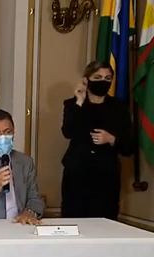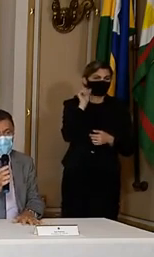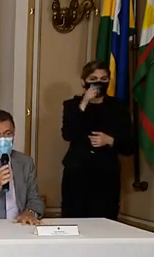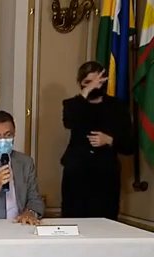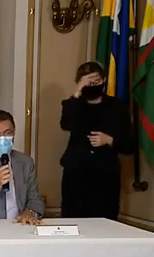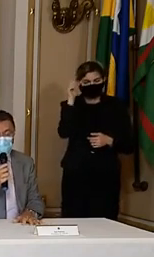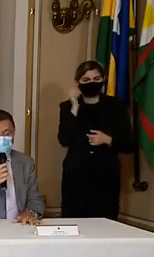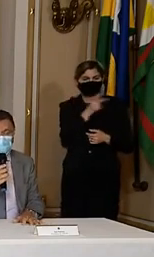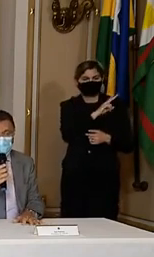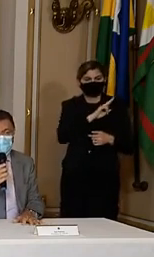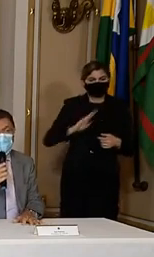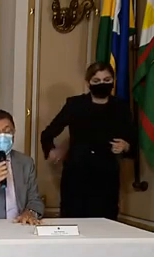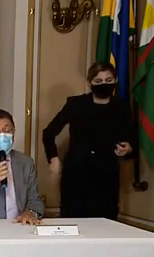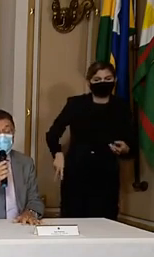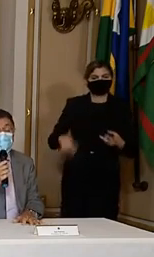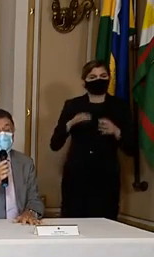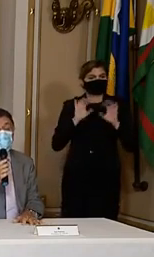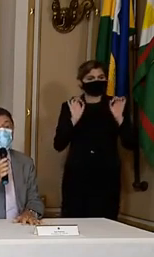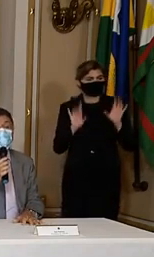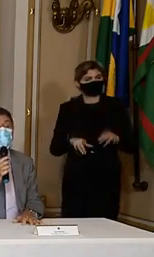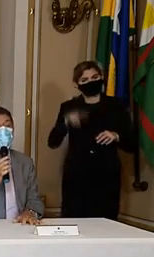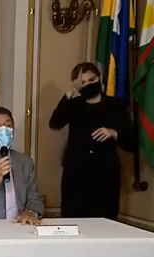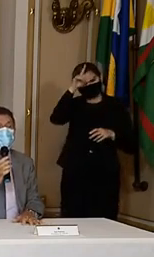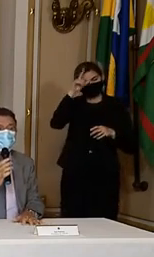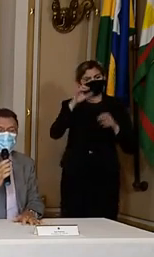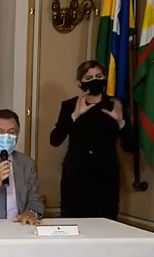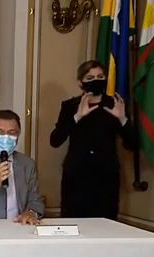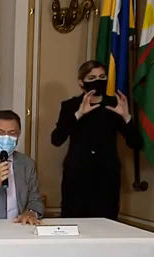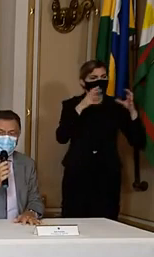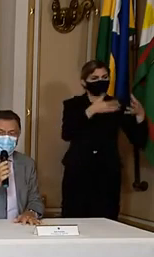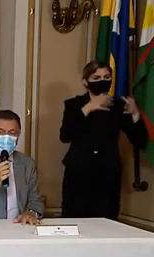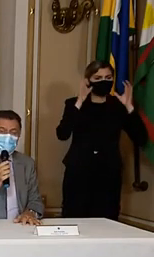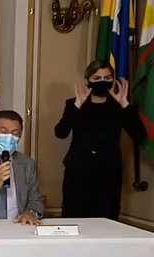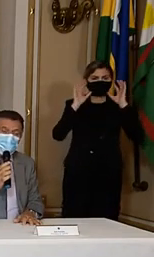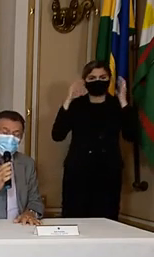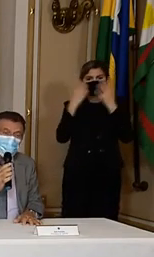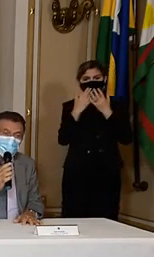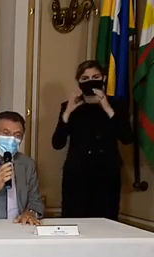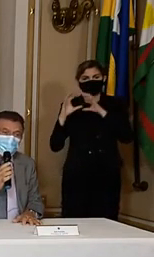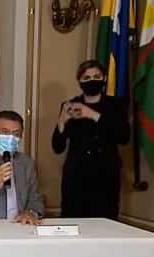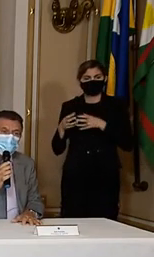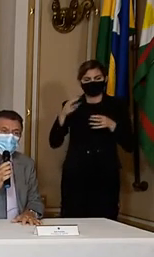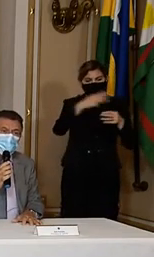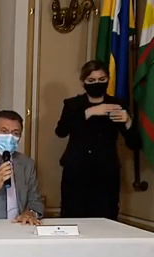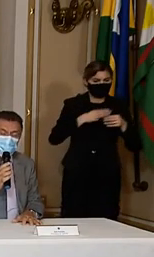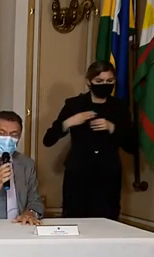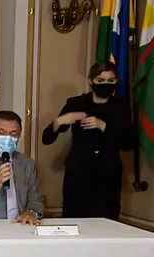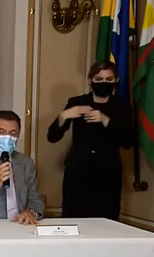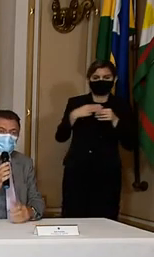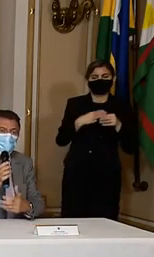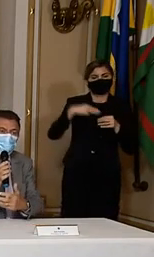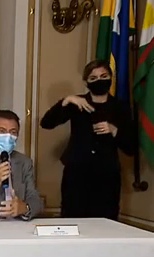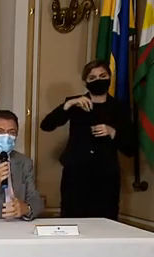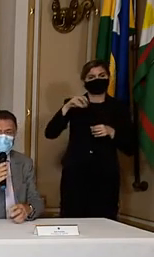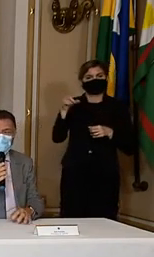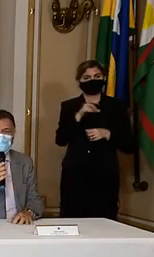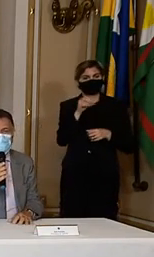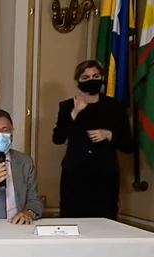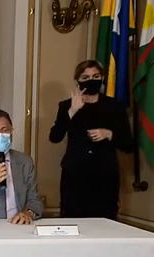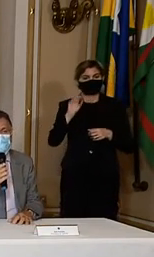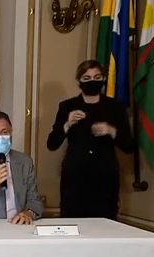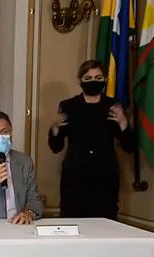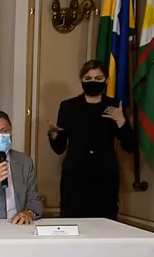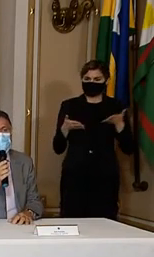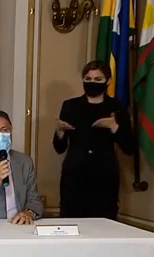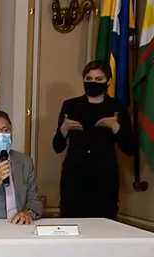vereadores especialmente as lideranças comunitárias dos Municípios do Moxotó que neste